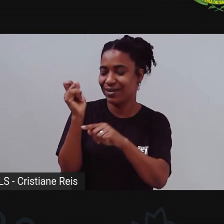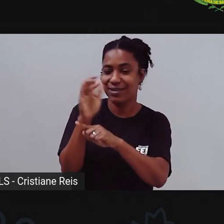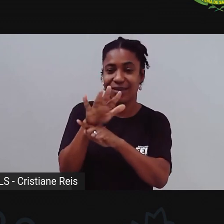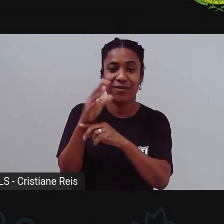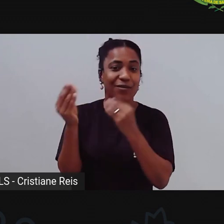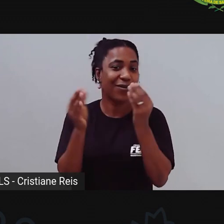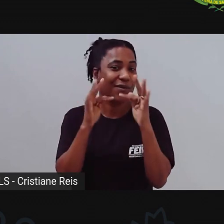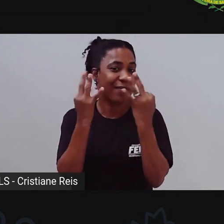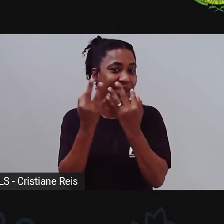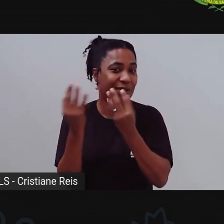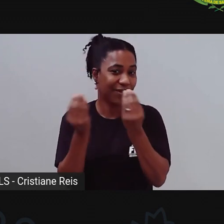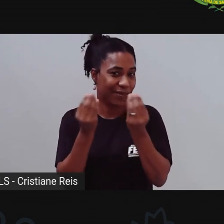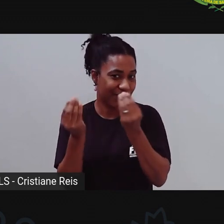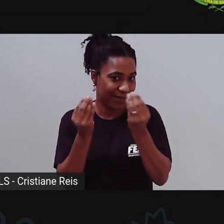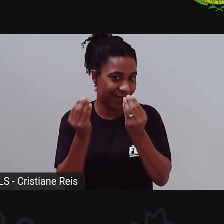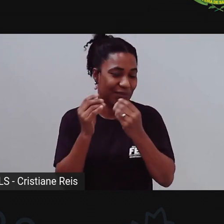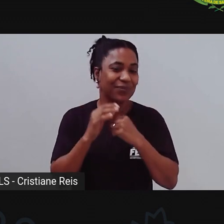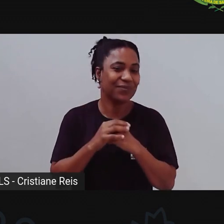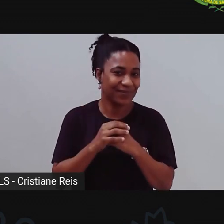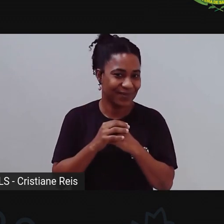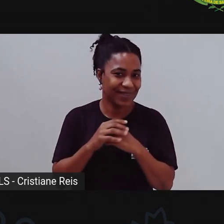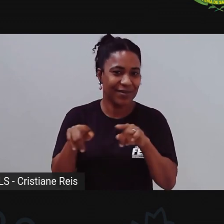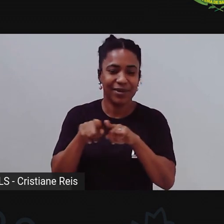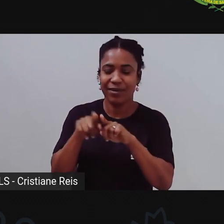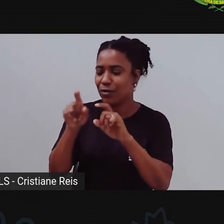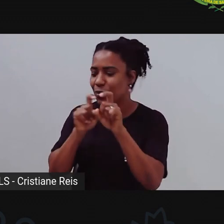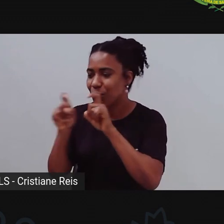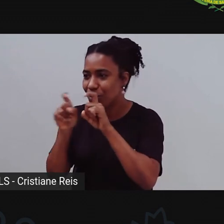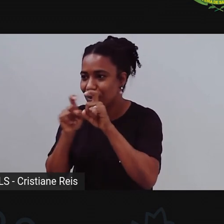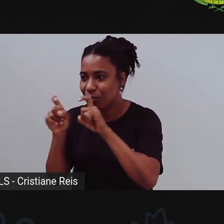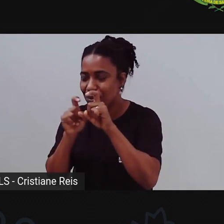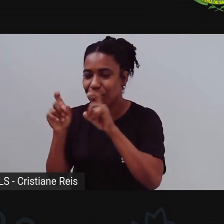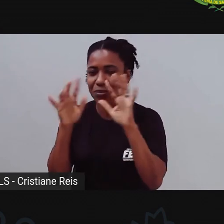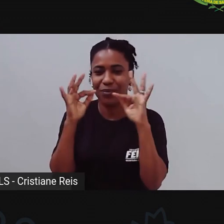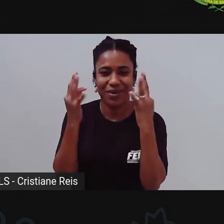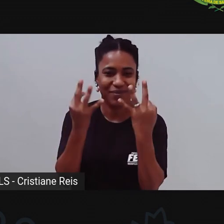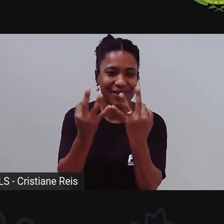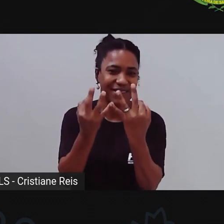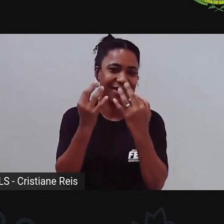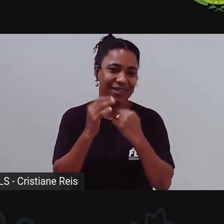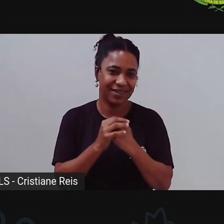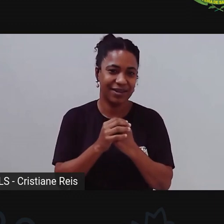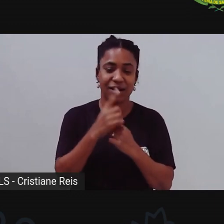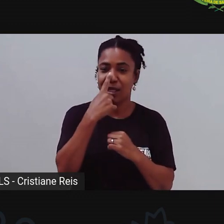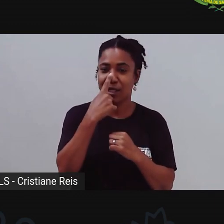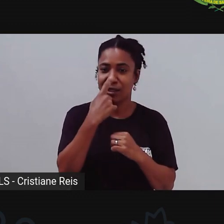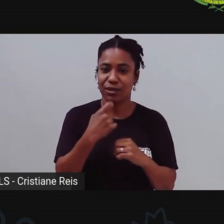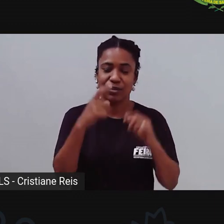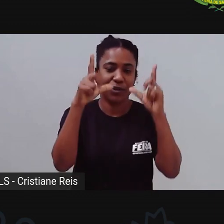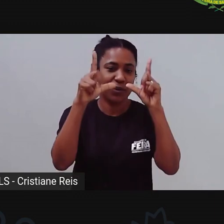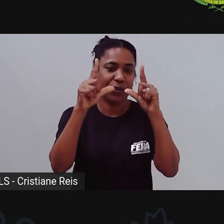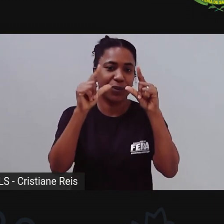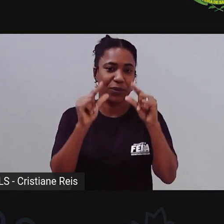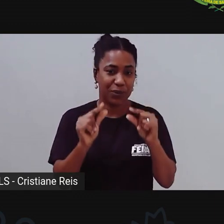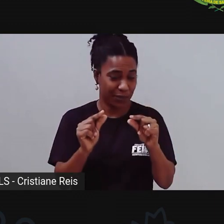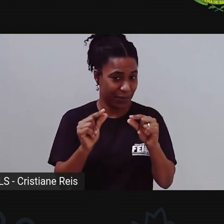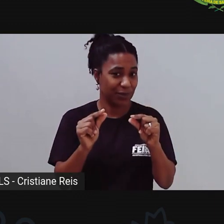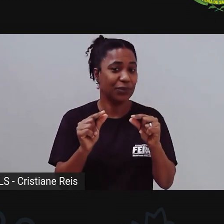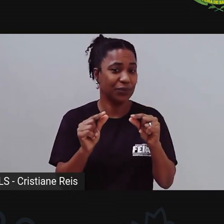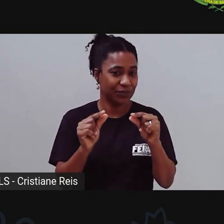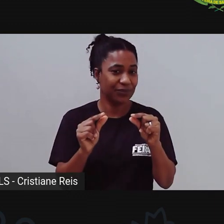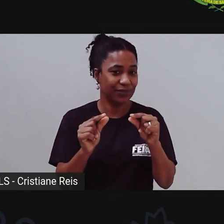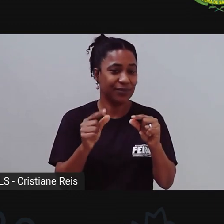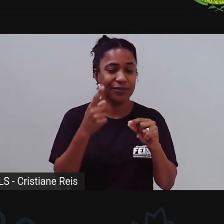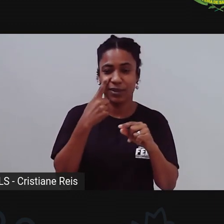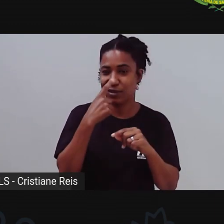família. Conversem com os moradores da sua casa para vocês produzirem menos lixos que são, né, jogados de qualquer forma no,